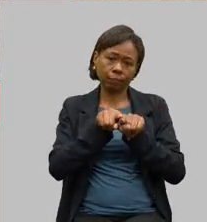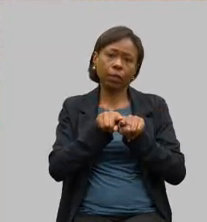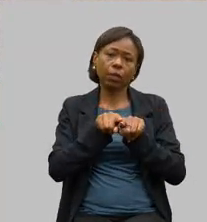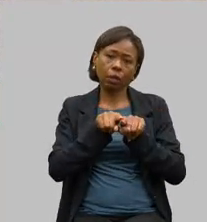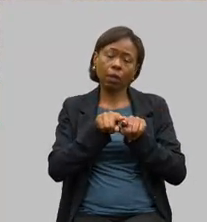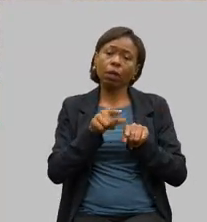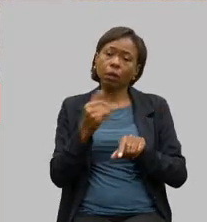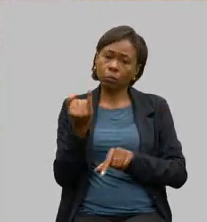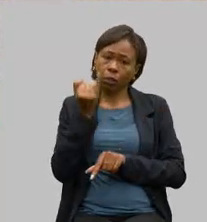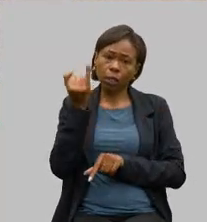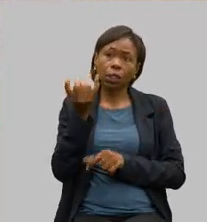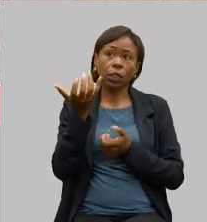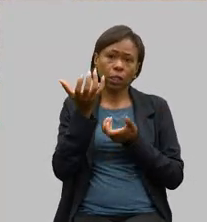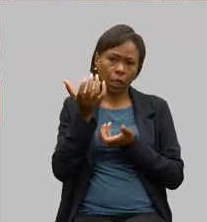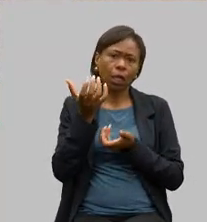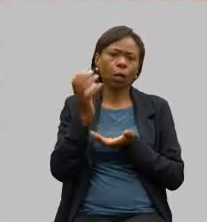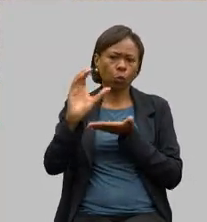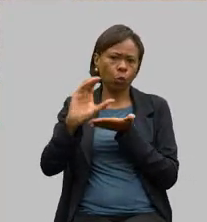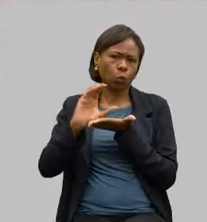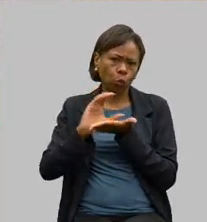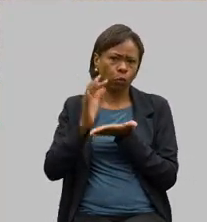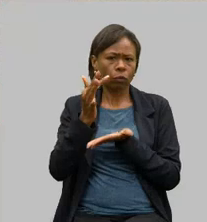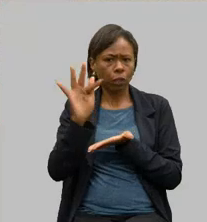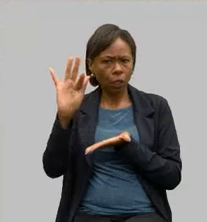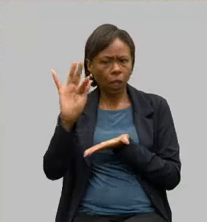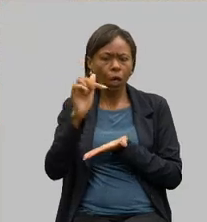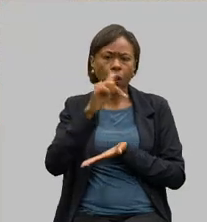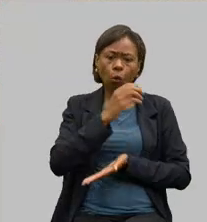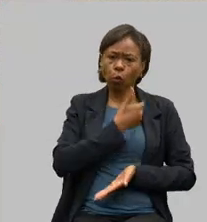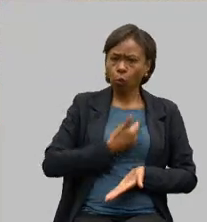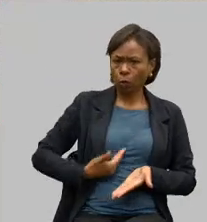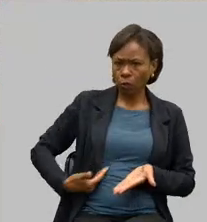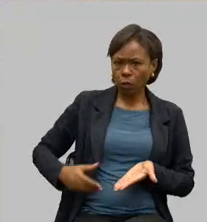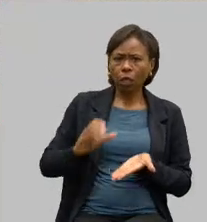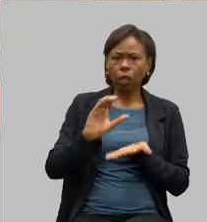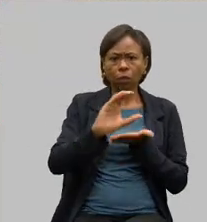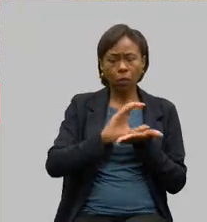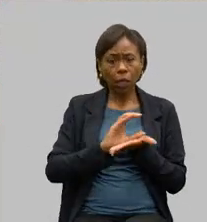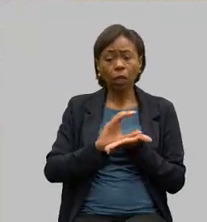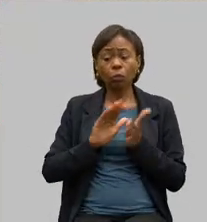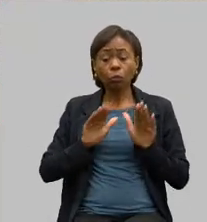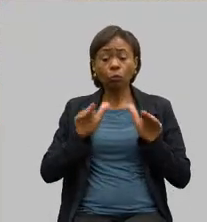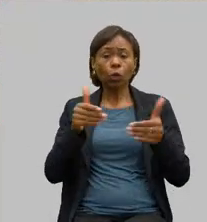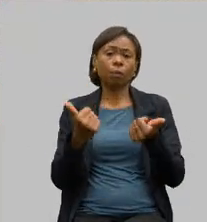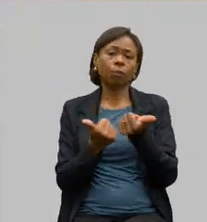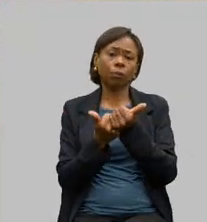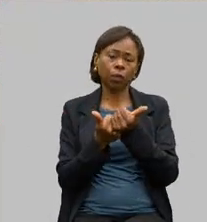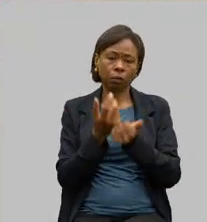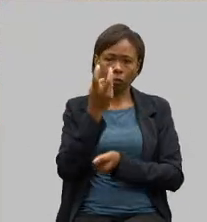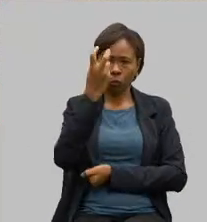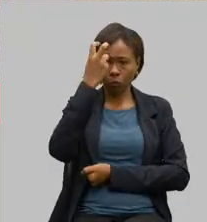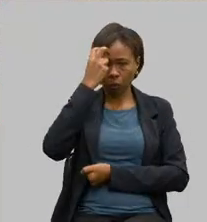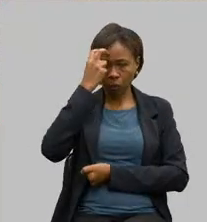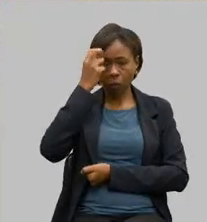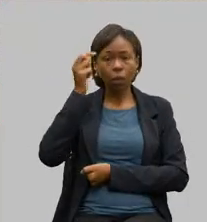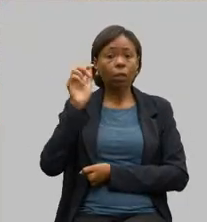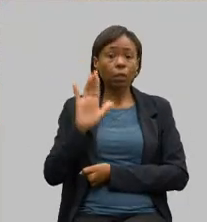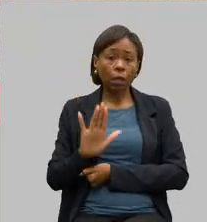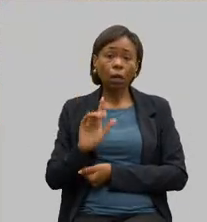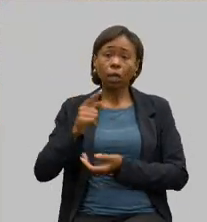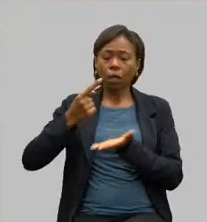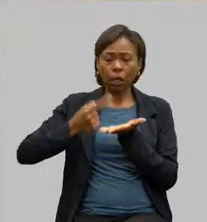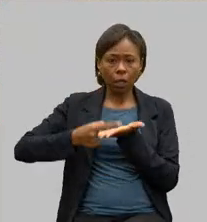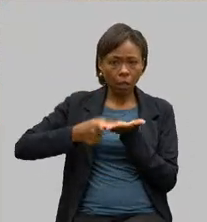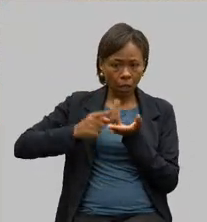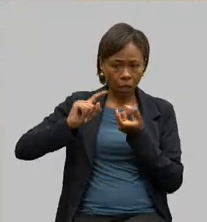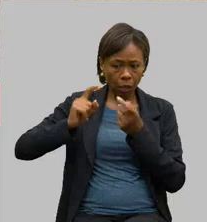recurso Federal junto com o governo do estado chegue nos lugares pra gente apoiar a cultura Então eu penso que nessa reunião com gestores municipais